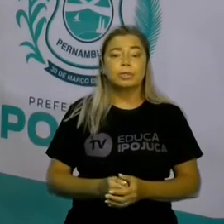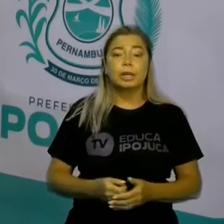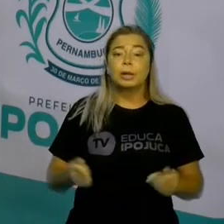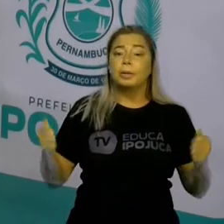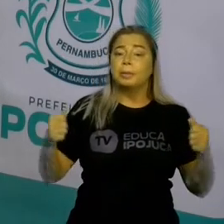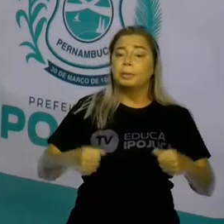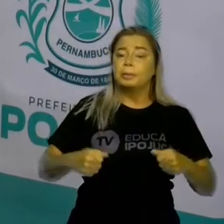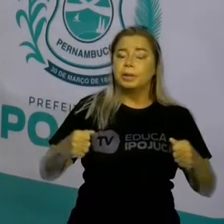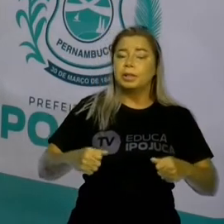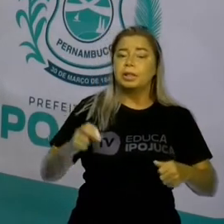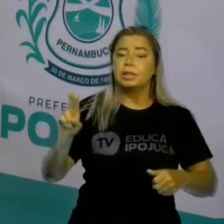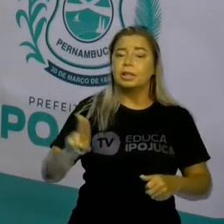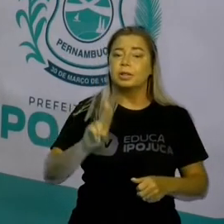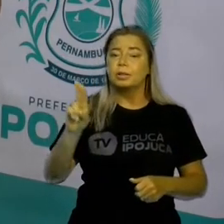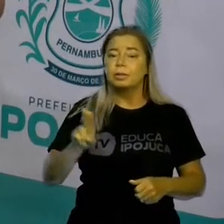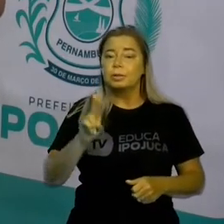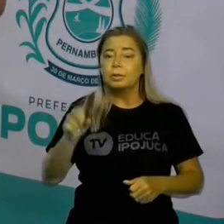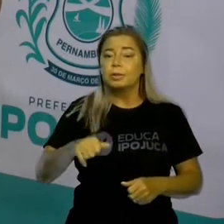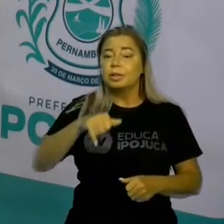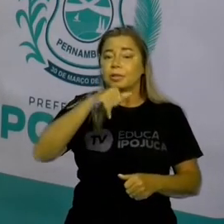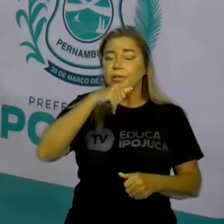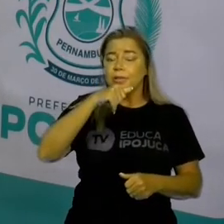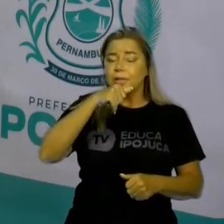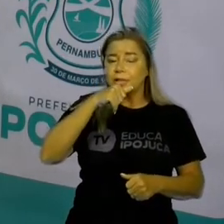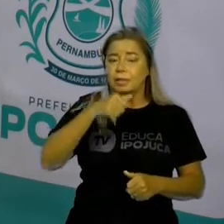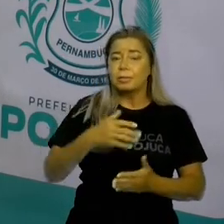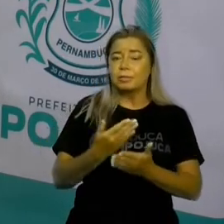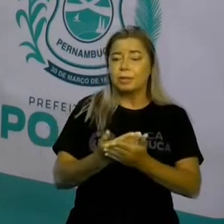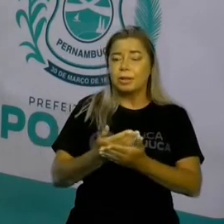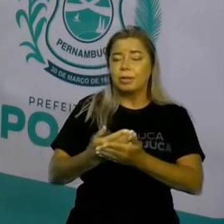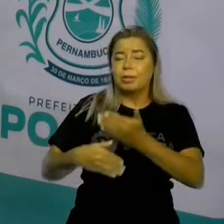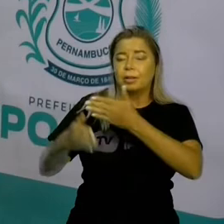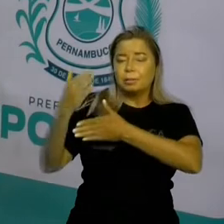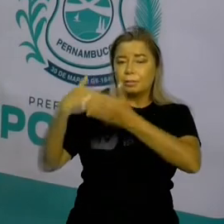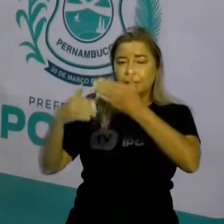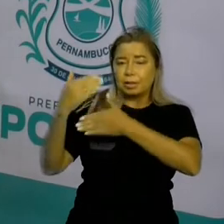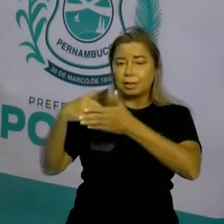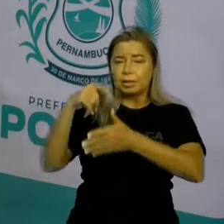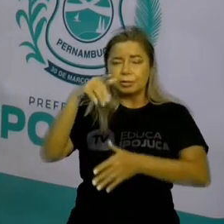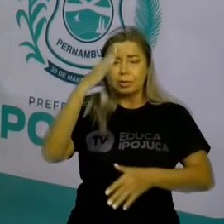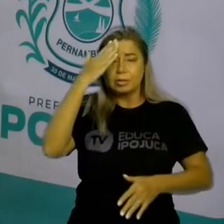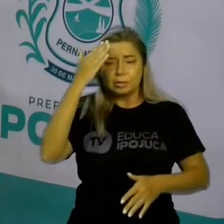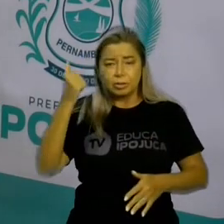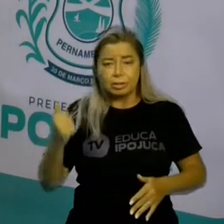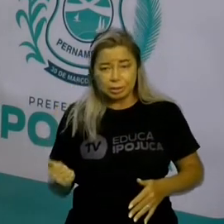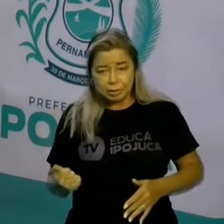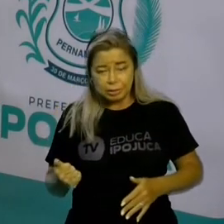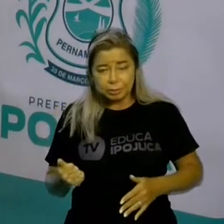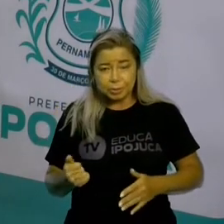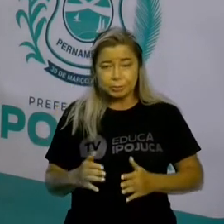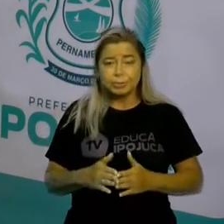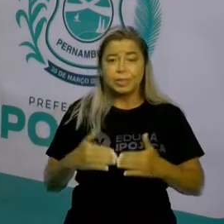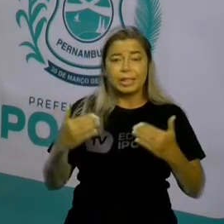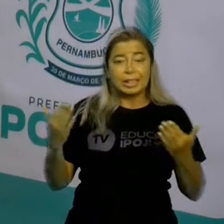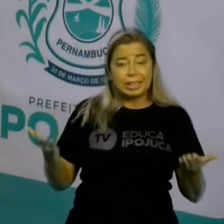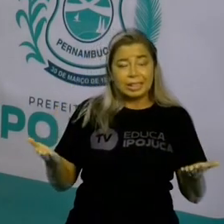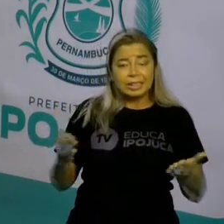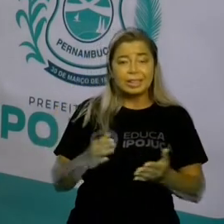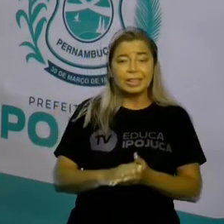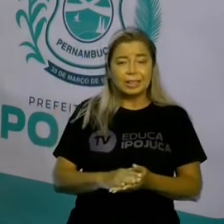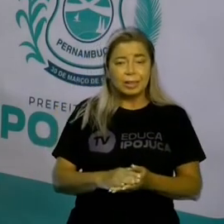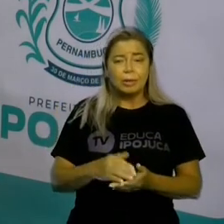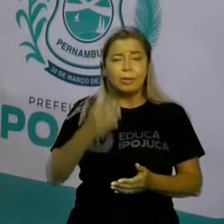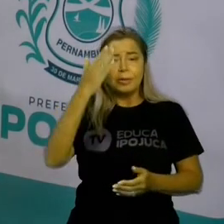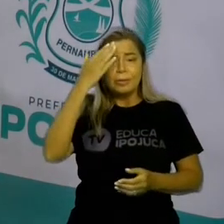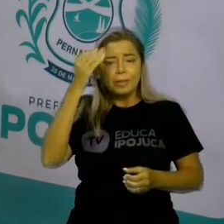da nossa última aula. Lembra da colheita? Pois é. Lembra do Márcio? Pois é. Falamos de Márcio